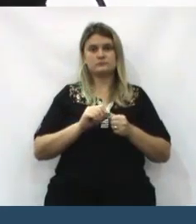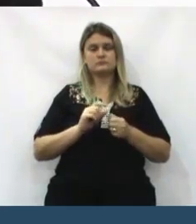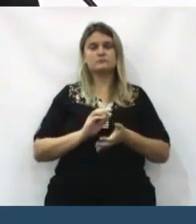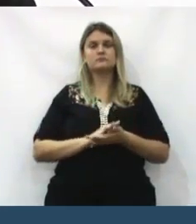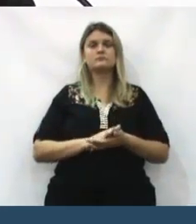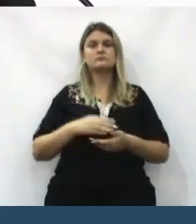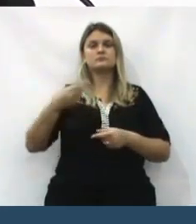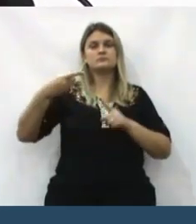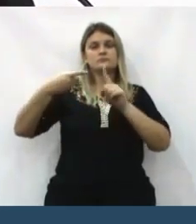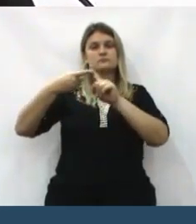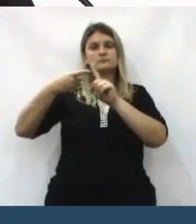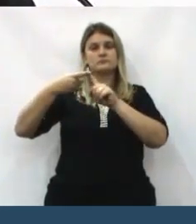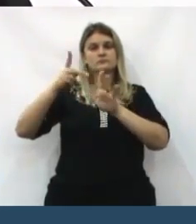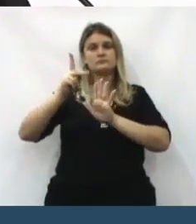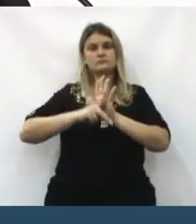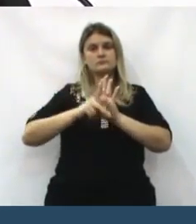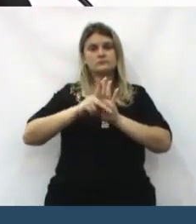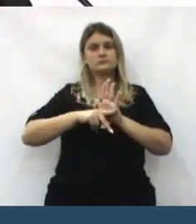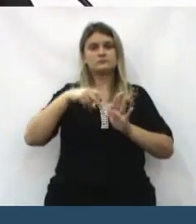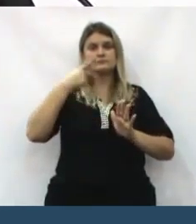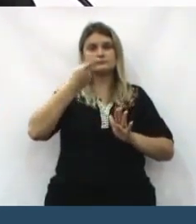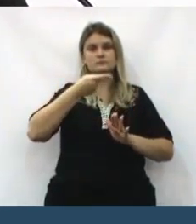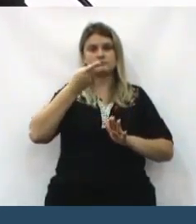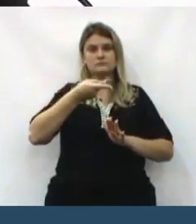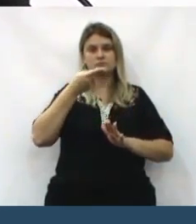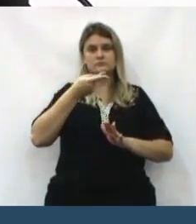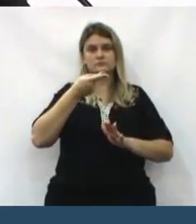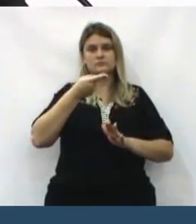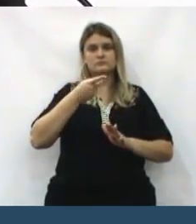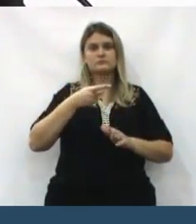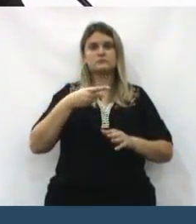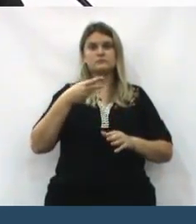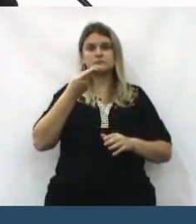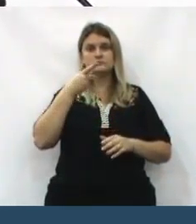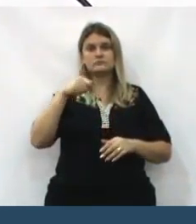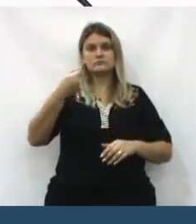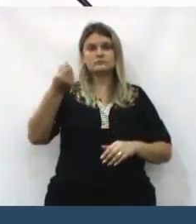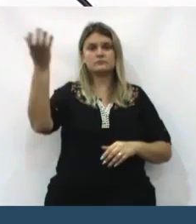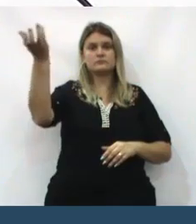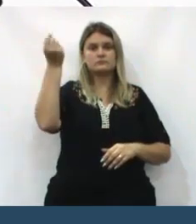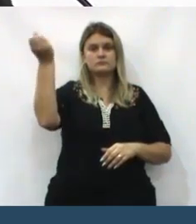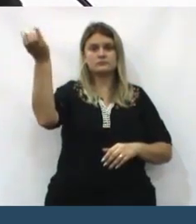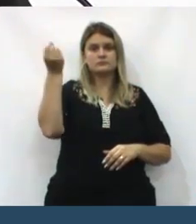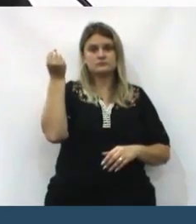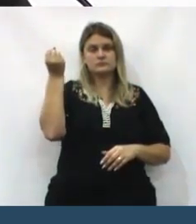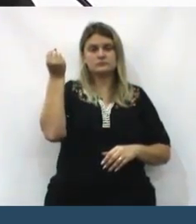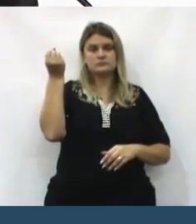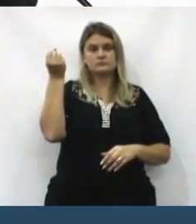autoria. O primeiro projeto trata da aposentadoria